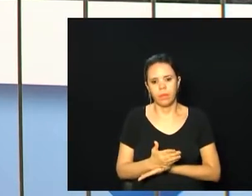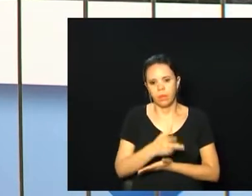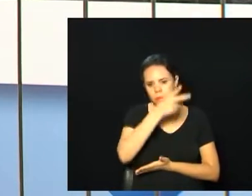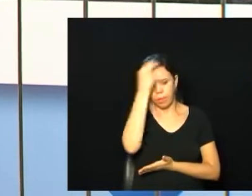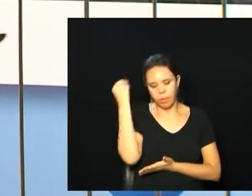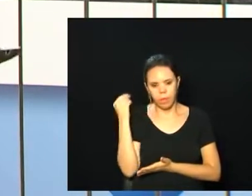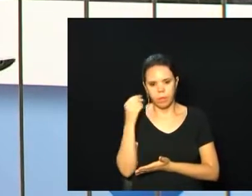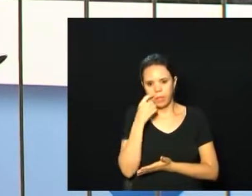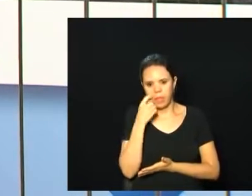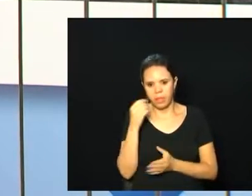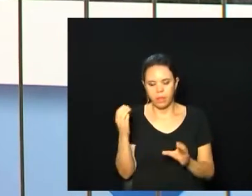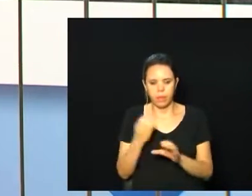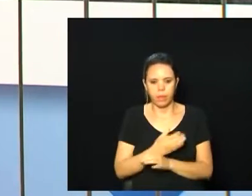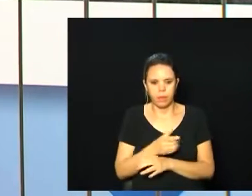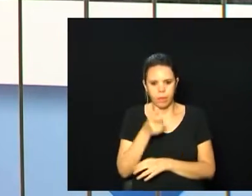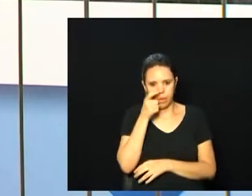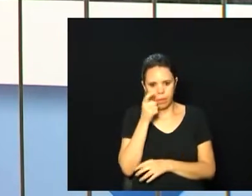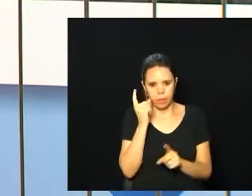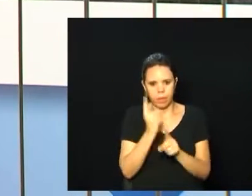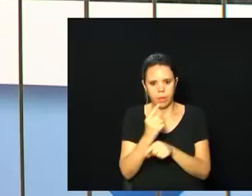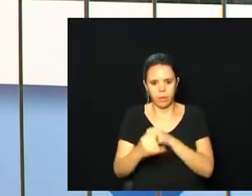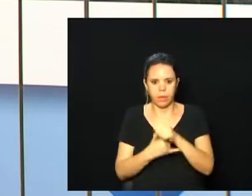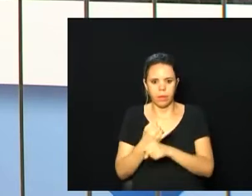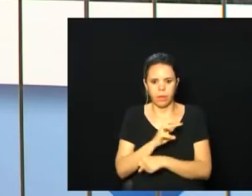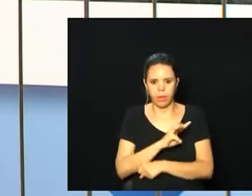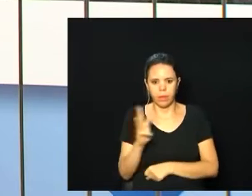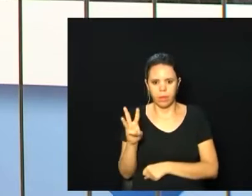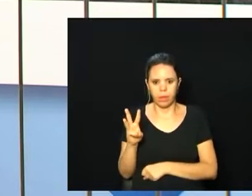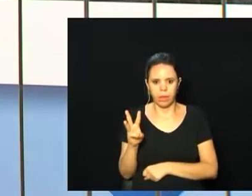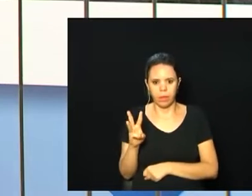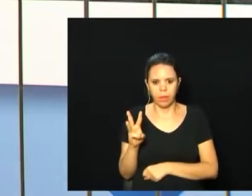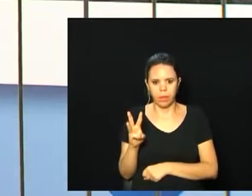prefeito. A pauta completa você encontra no site